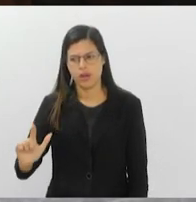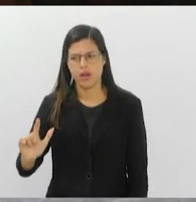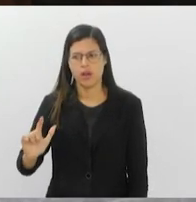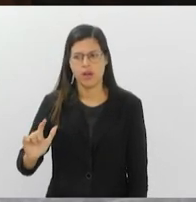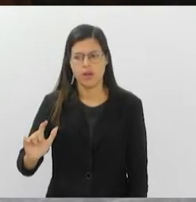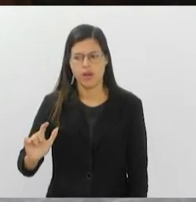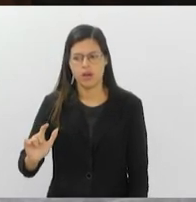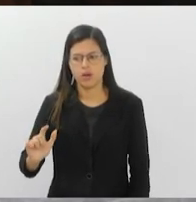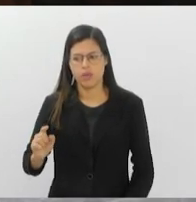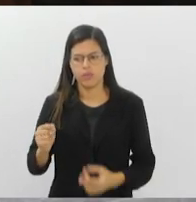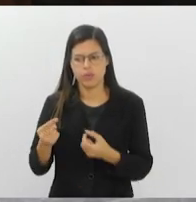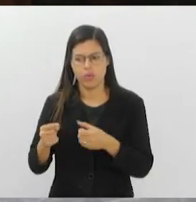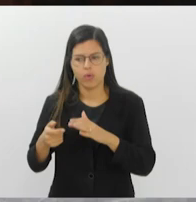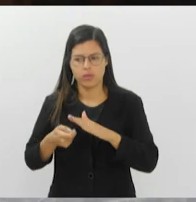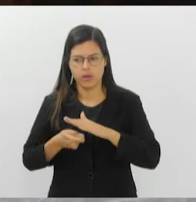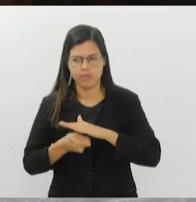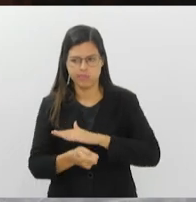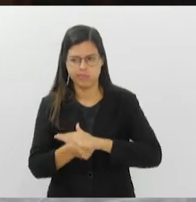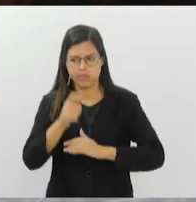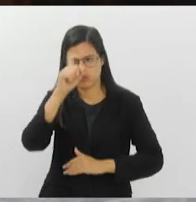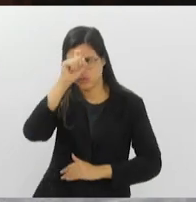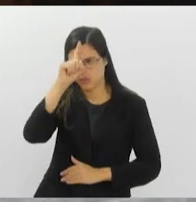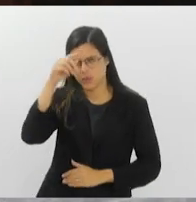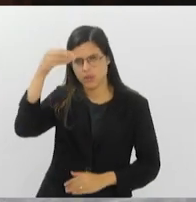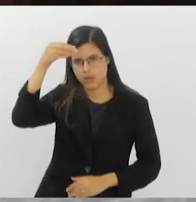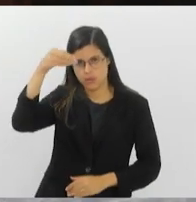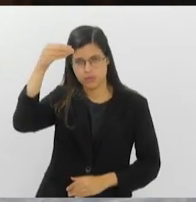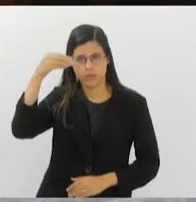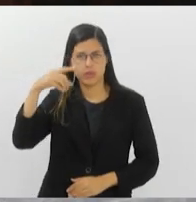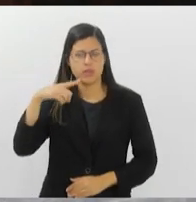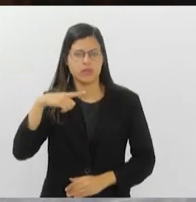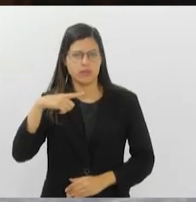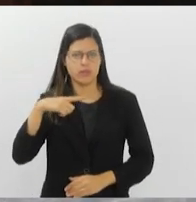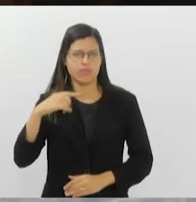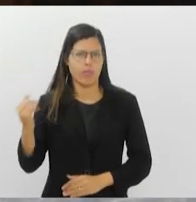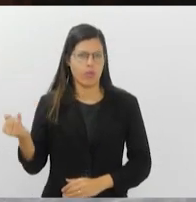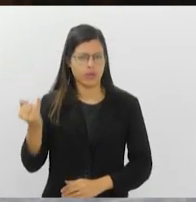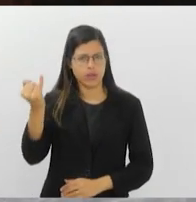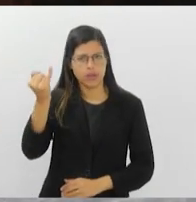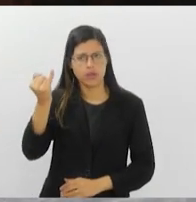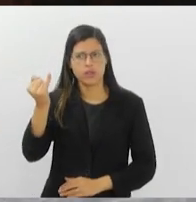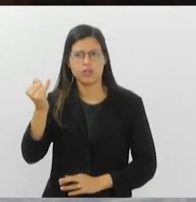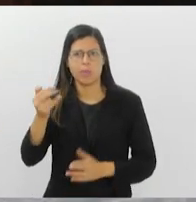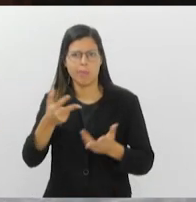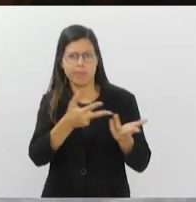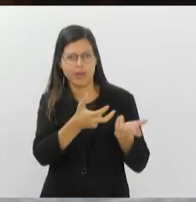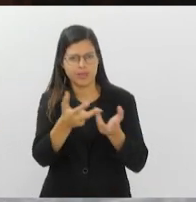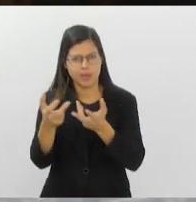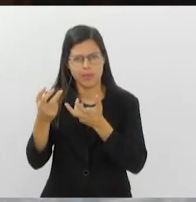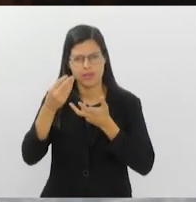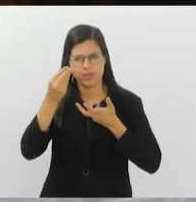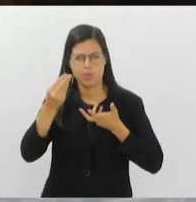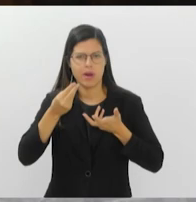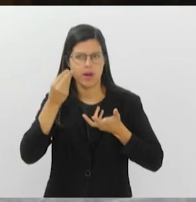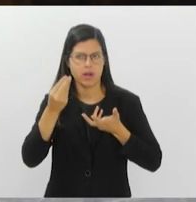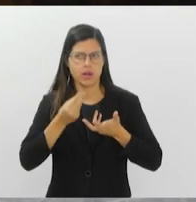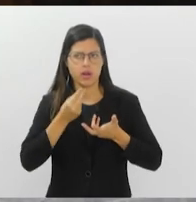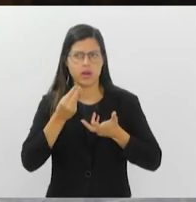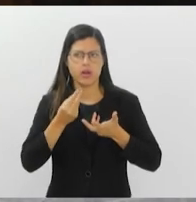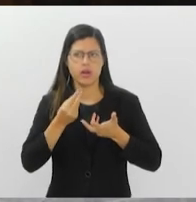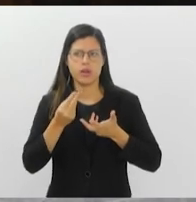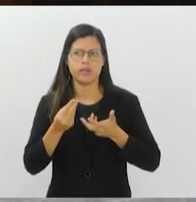Silveira tem um caráter simbólico muito importante de reconhecimento, né, dessas experiências. Então, poder fazer de forma